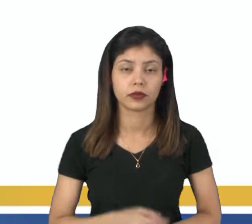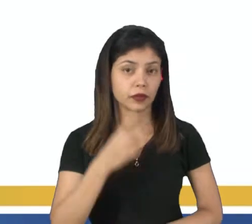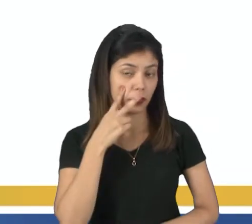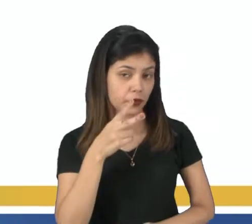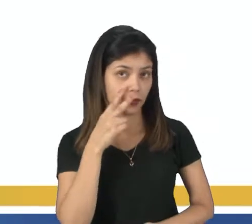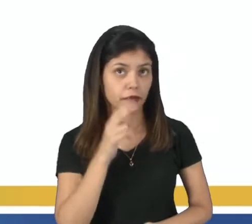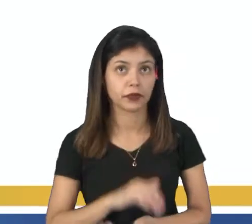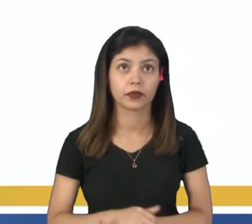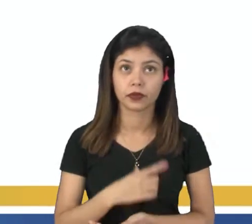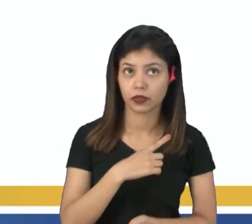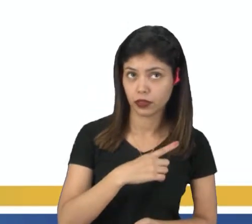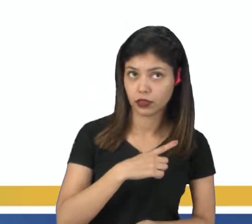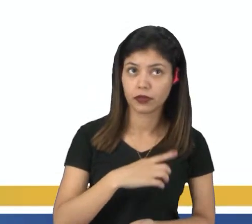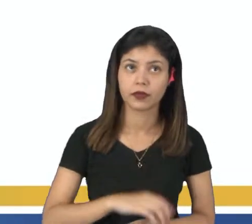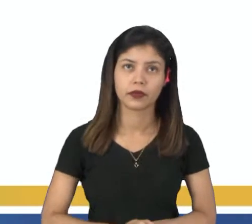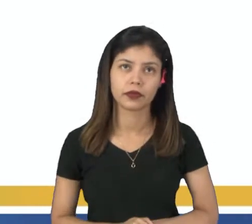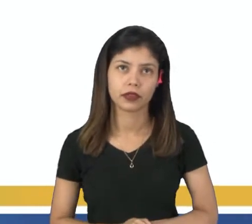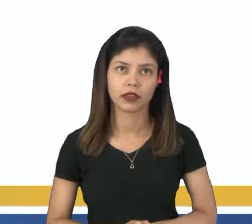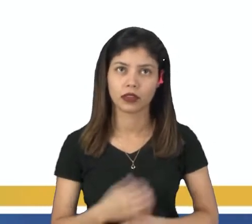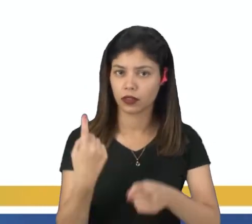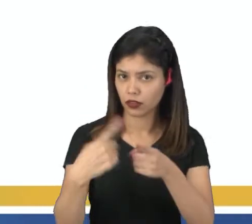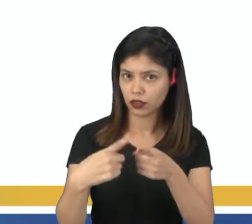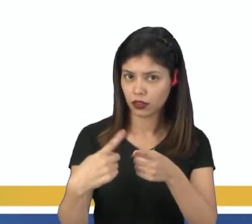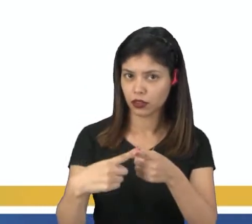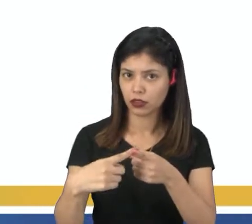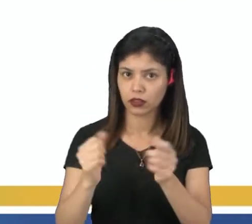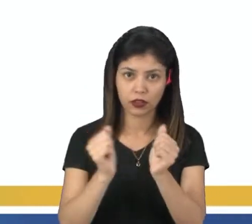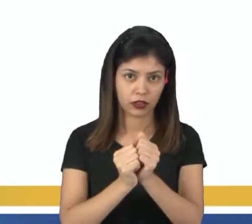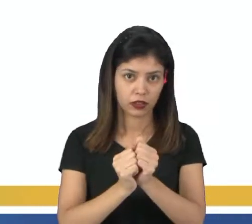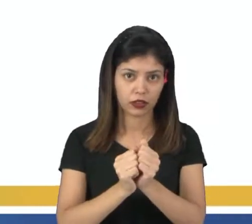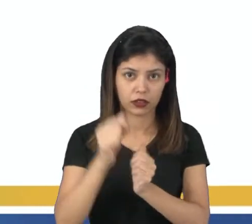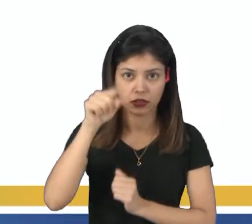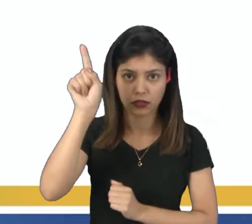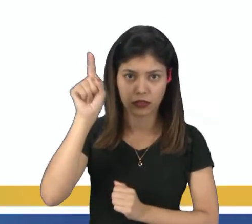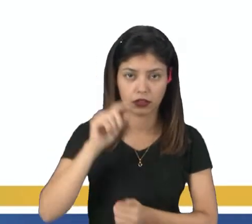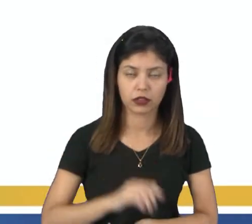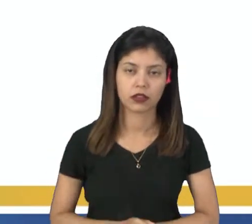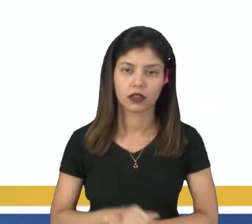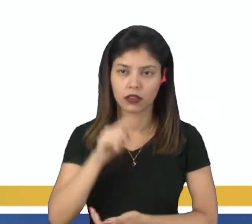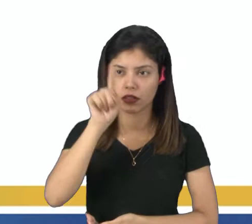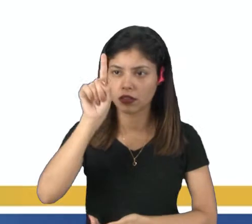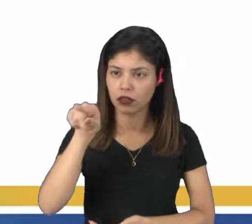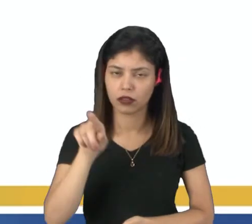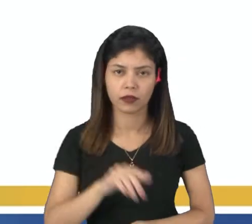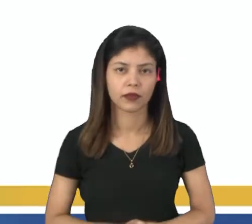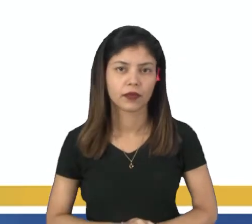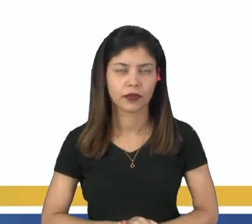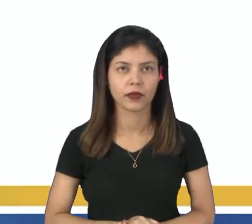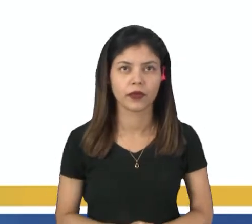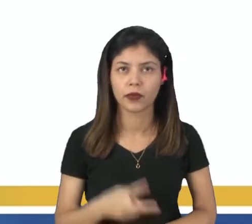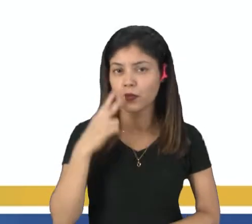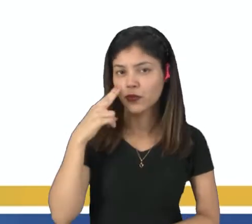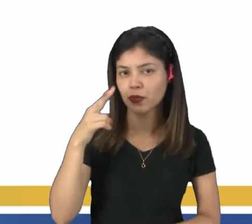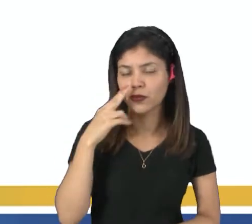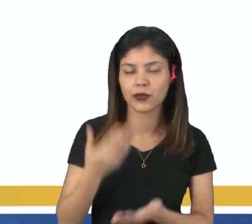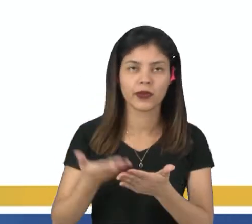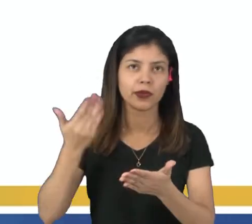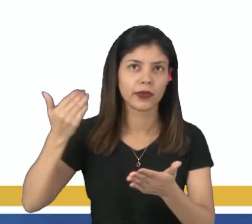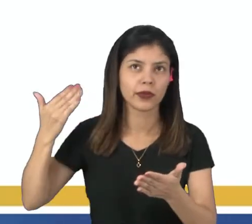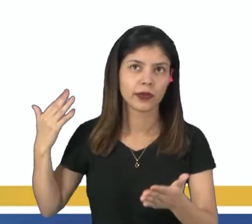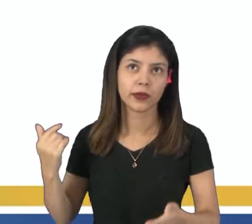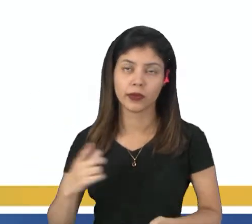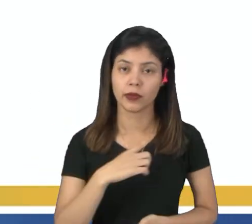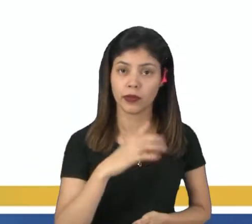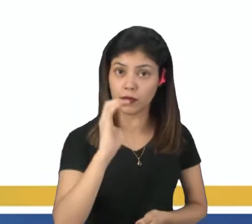Vejam que aqui nós temos um porquê junto e com acento circunflexo. Veja que antes dele